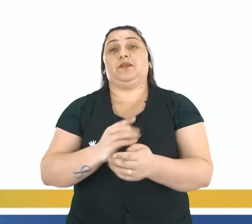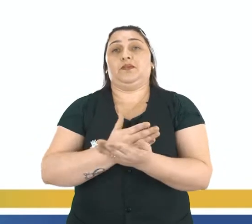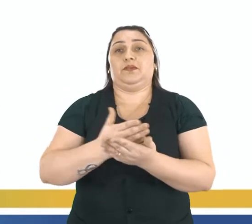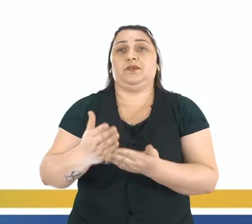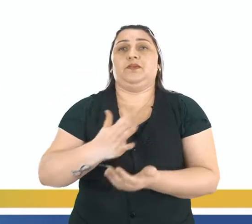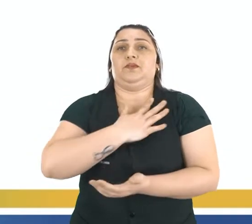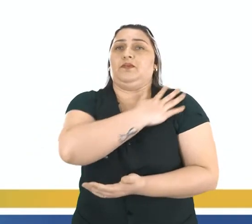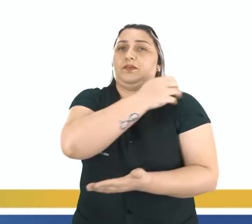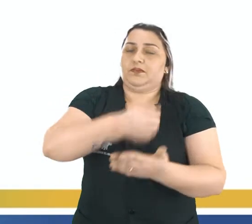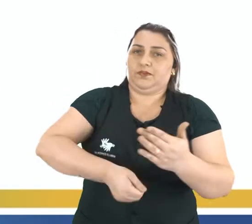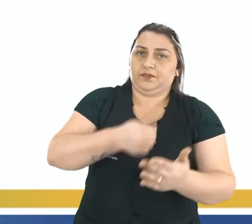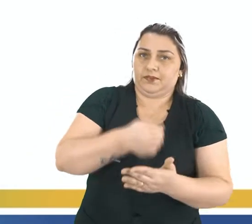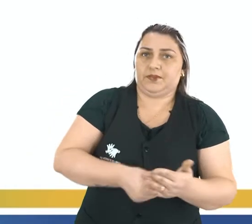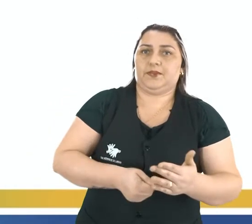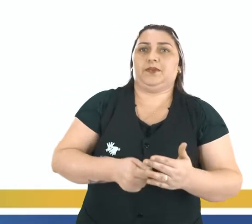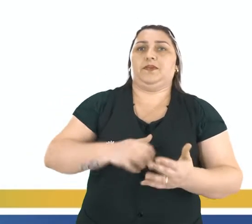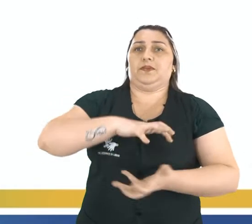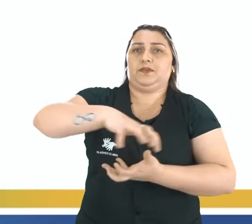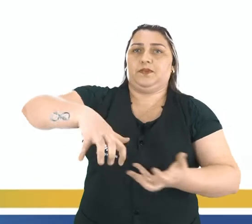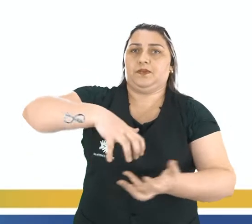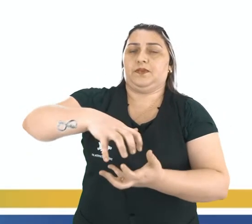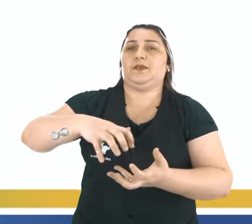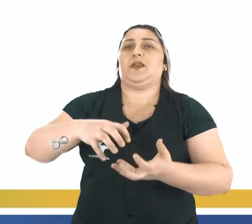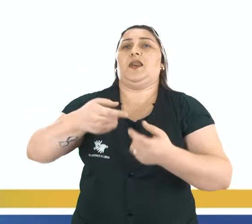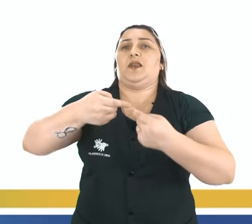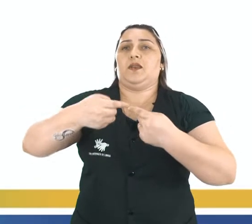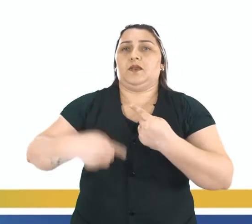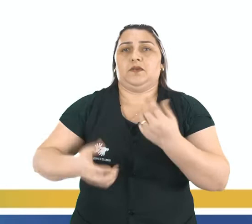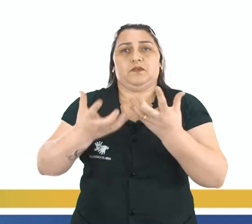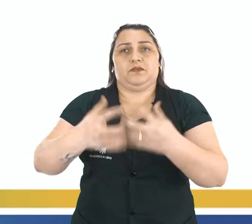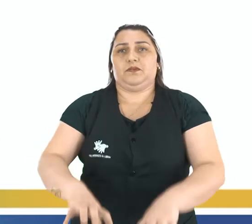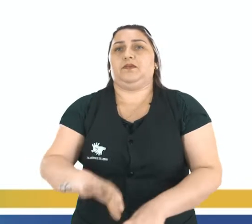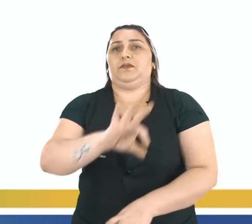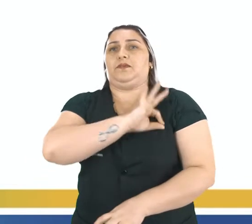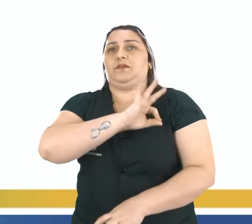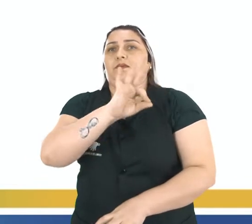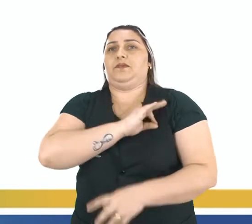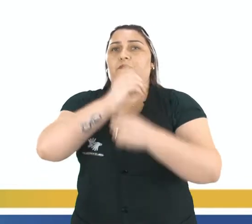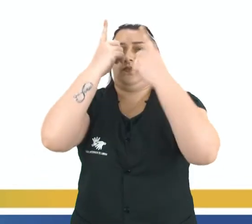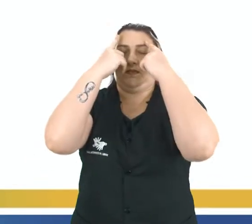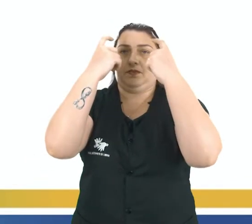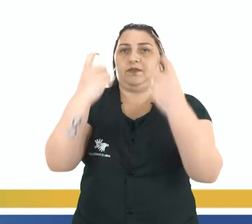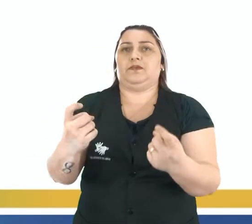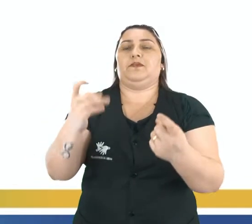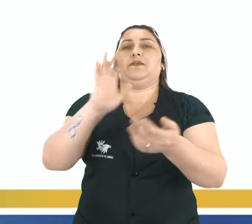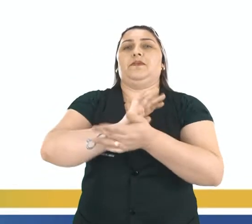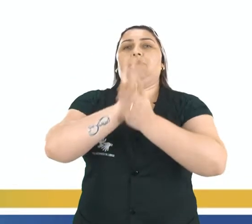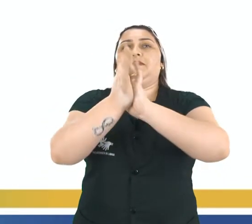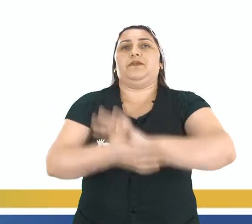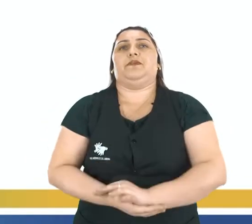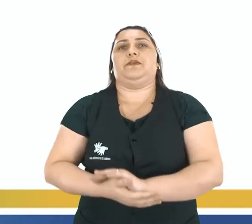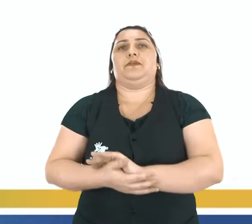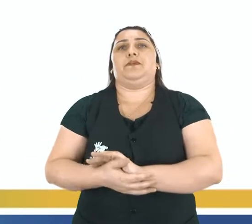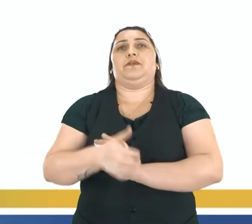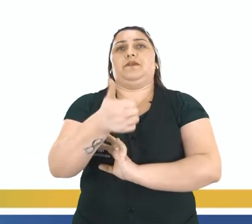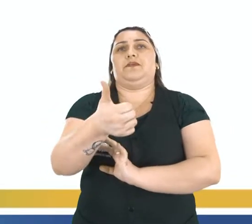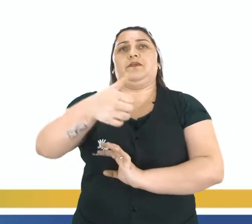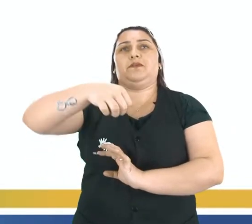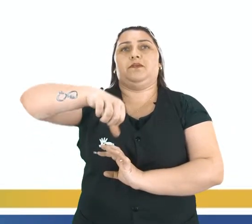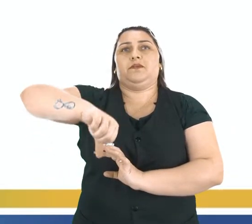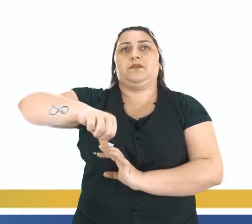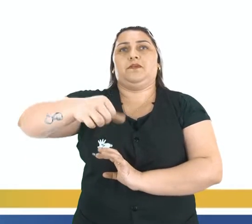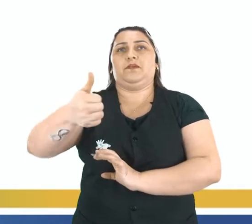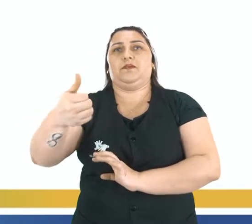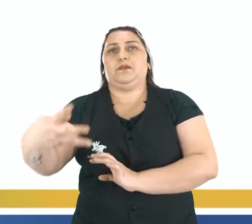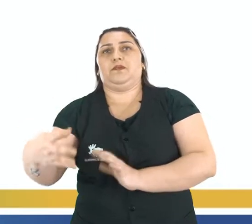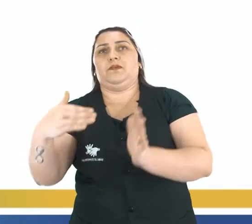do regime, manifestações contra os militares aconteceram e foram violentamente reprimidas. O ciclo de